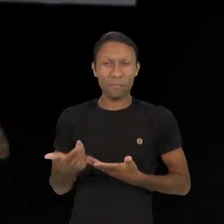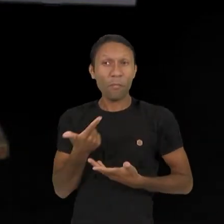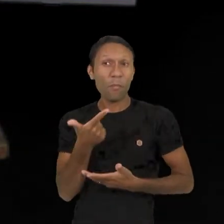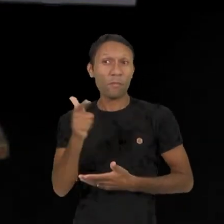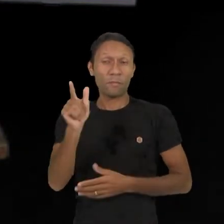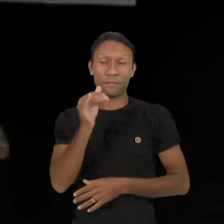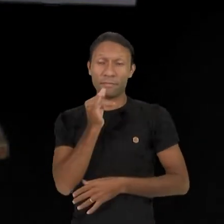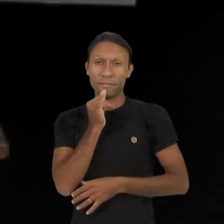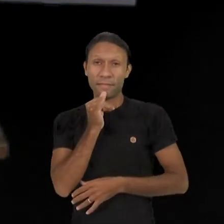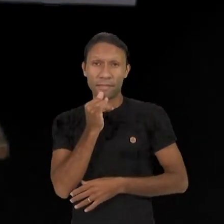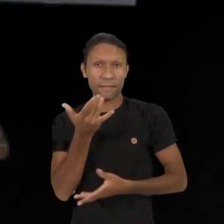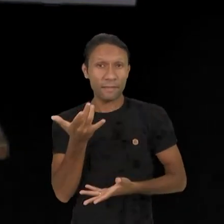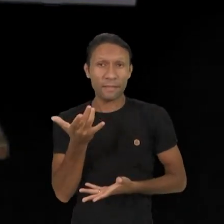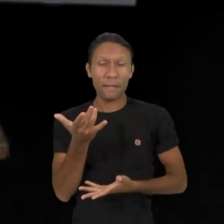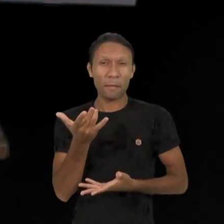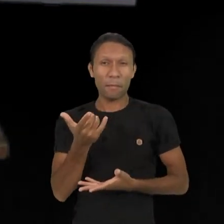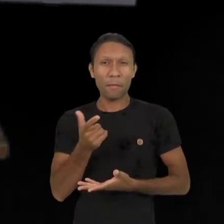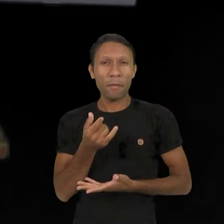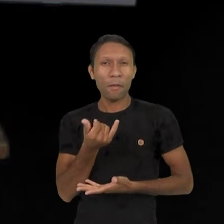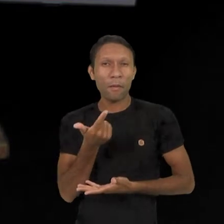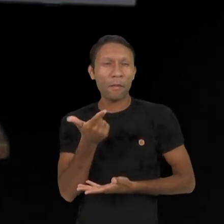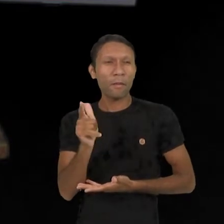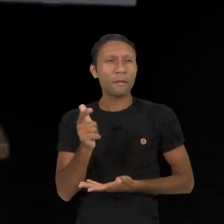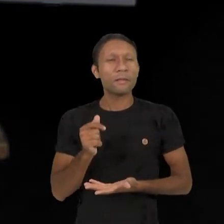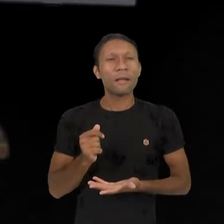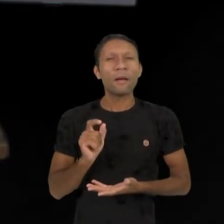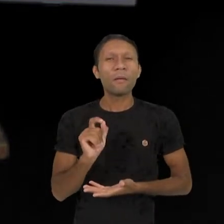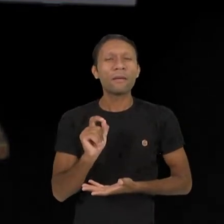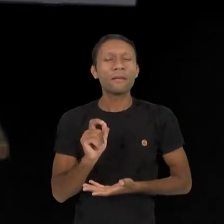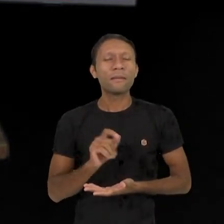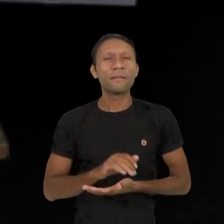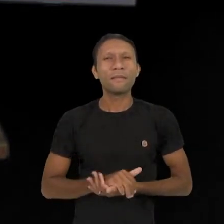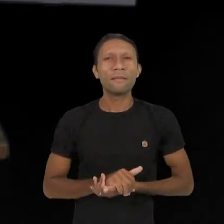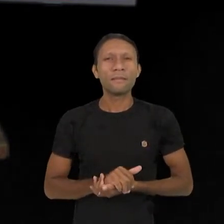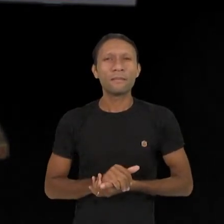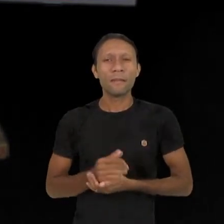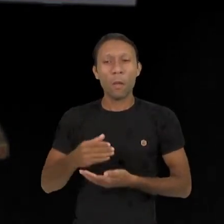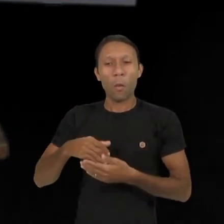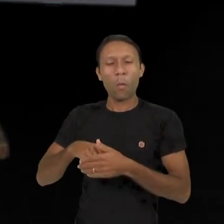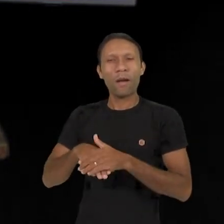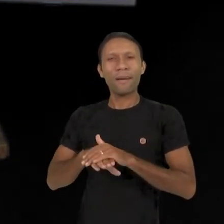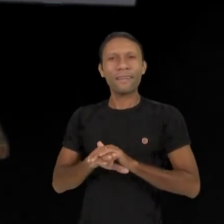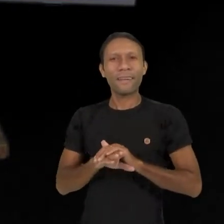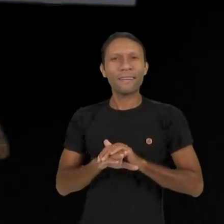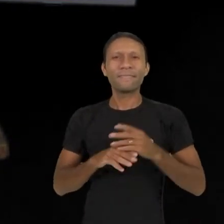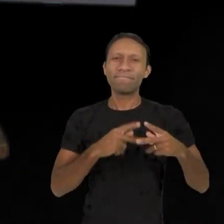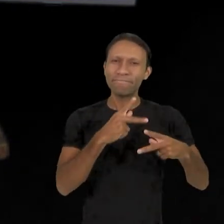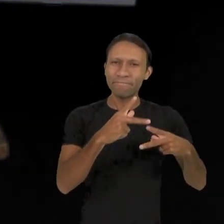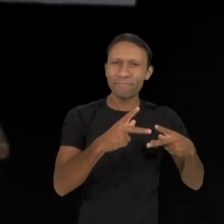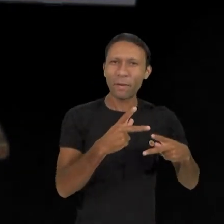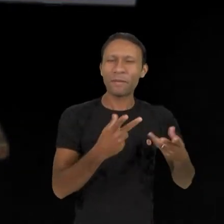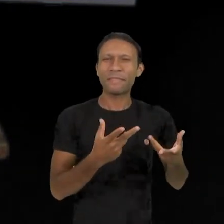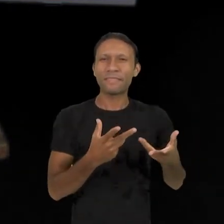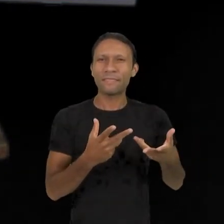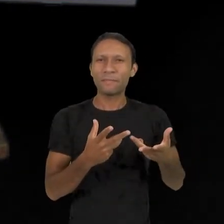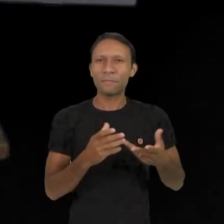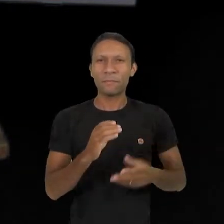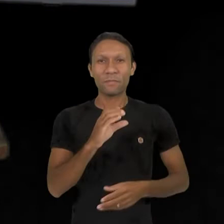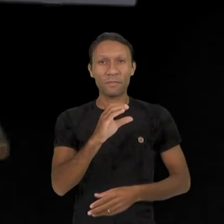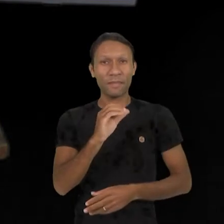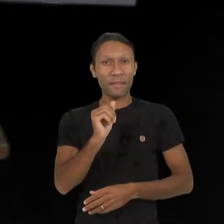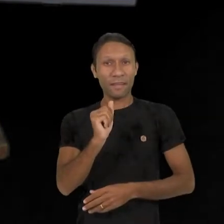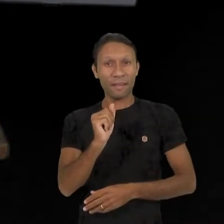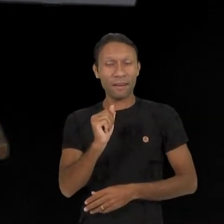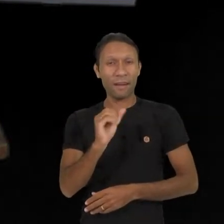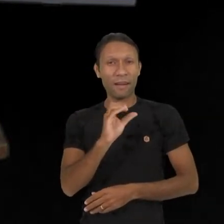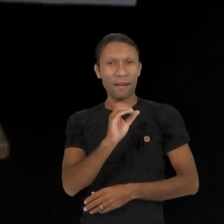outro exemplo, uma outra função desse retículo é justamente o armazenamento de cálcio. E aí lembra, cara, que o cálcio vai ser